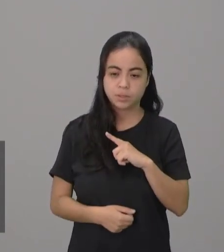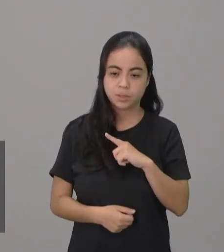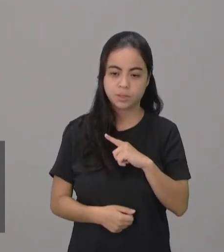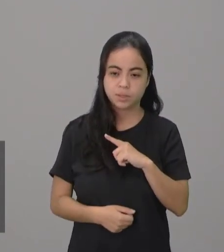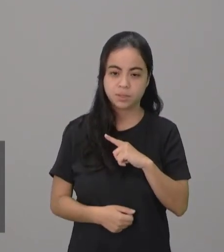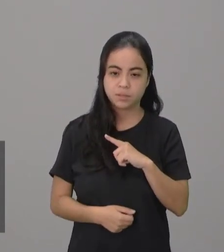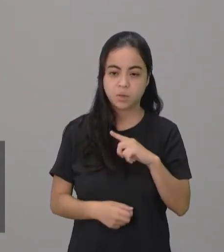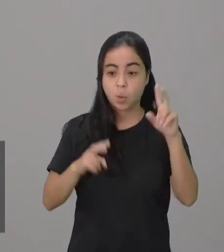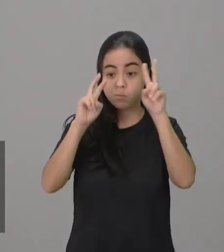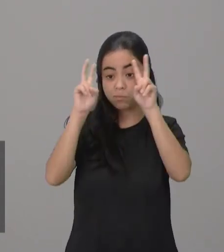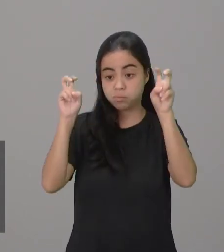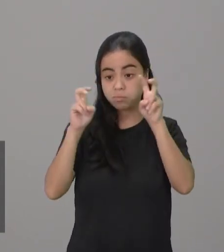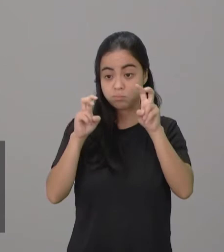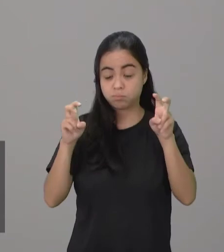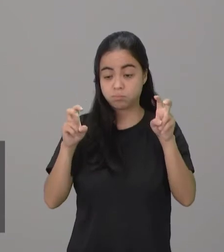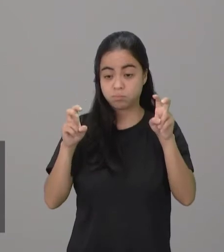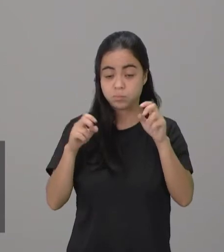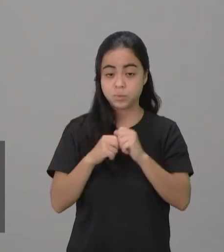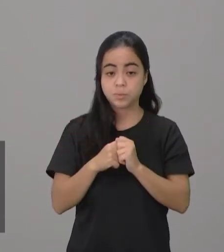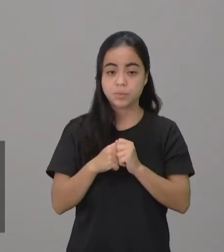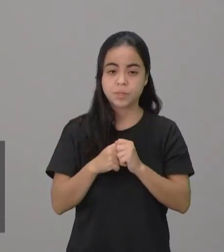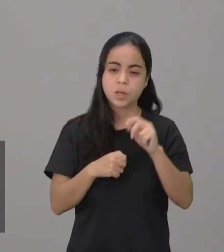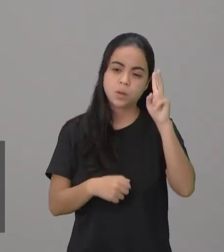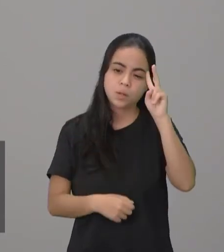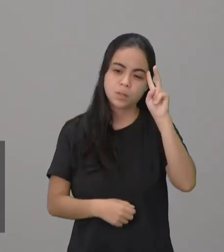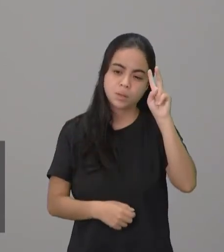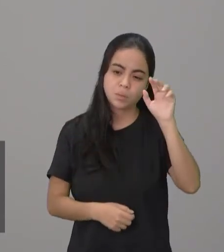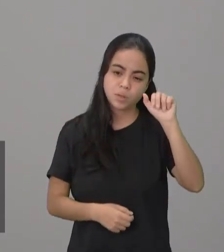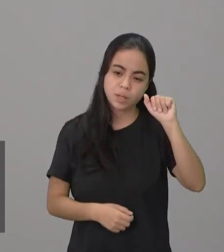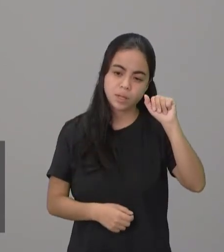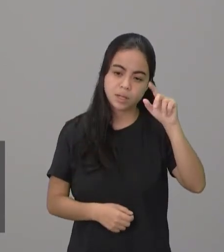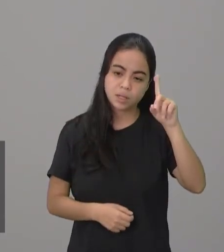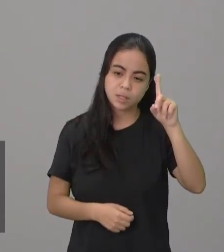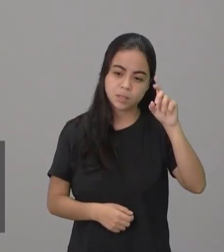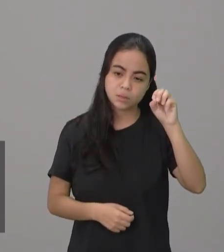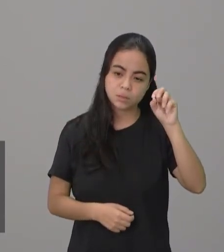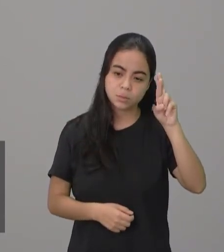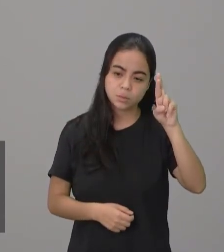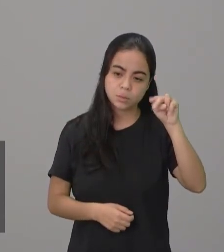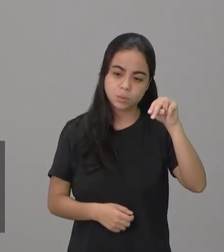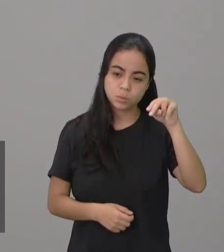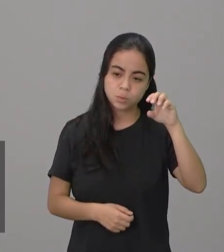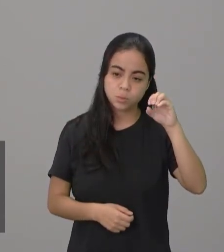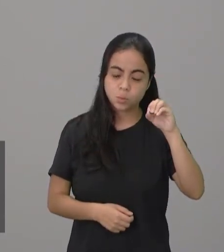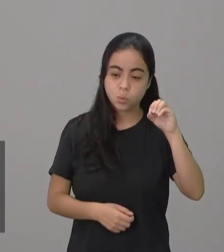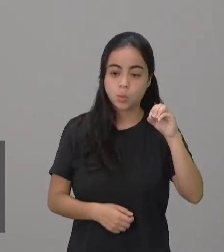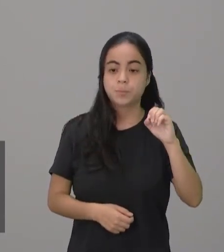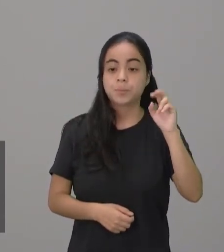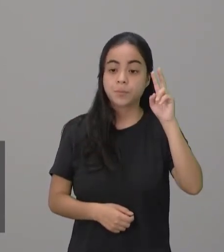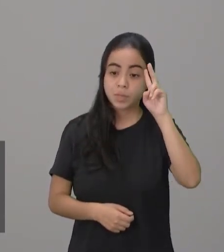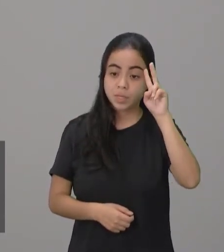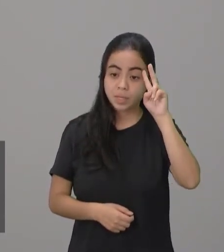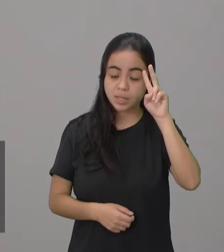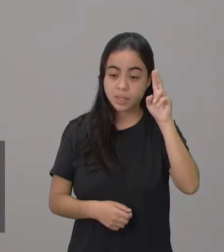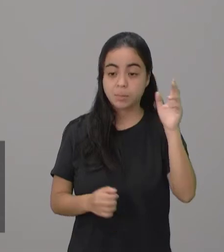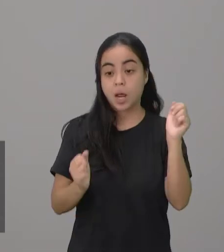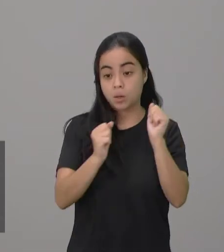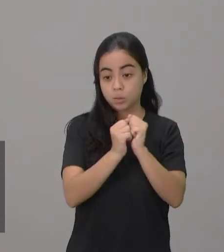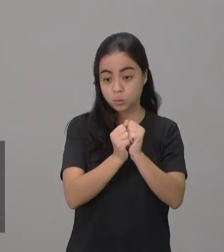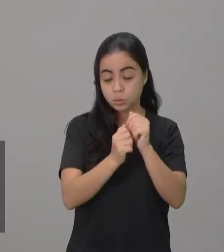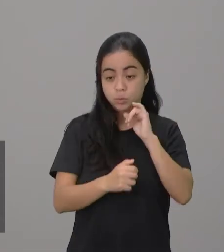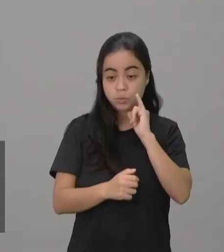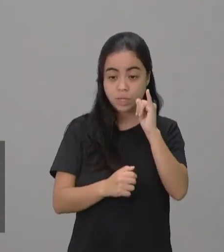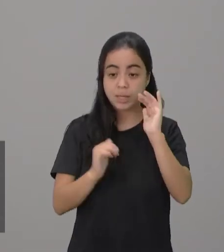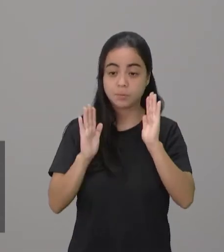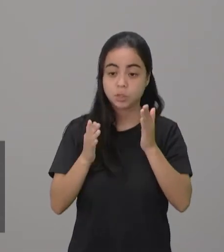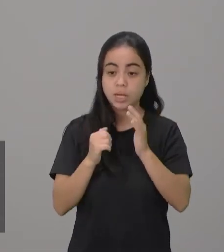falado bastante sobre isso. Eu me lembro do Adorno, que é um autor que a gente já viu juntos, que ele fala justamente de